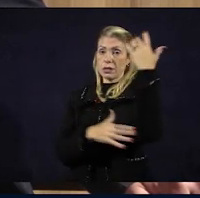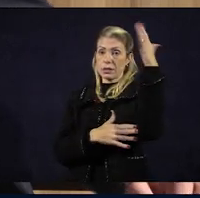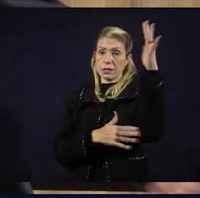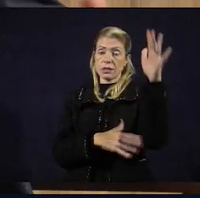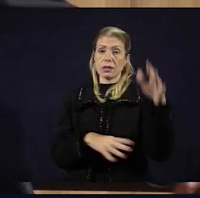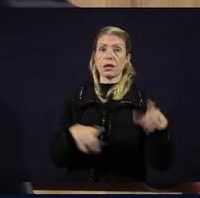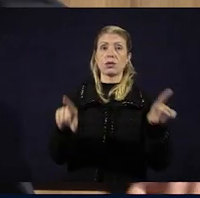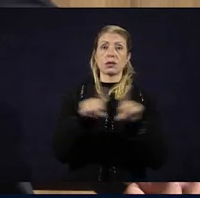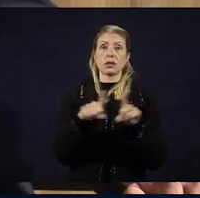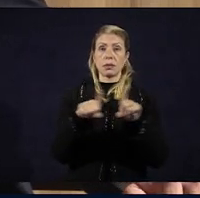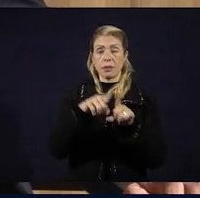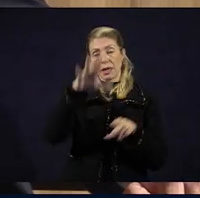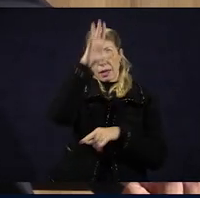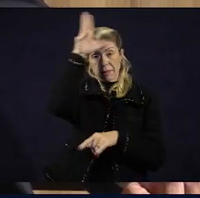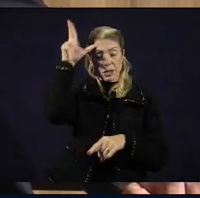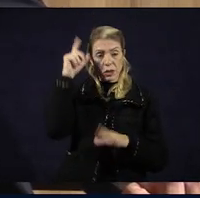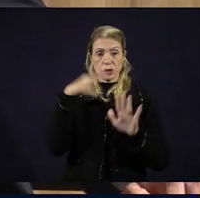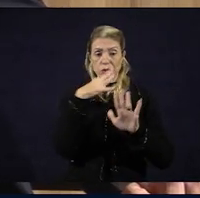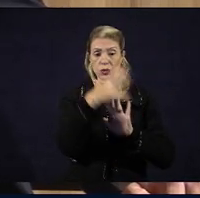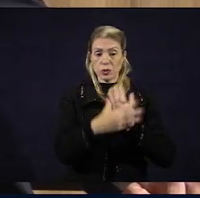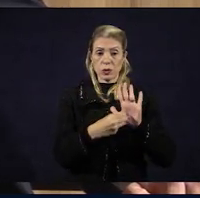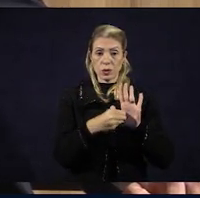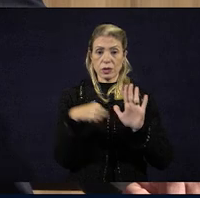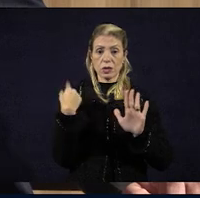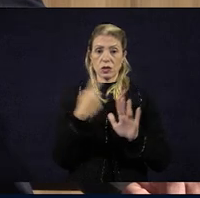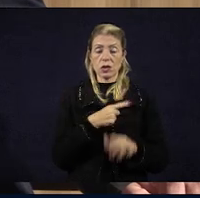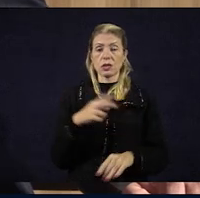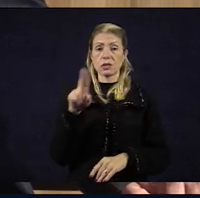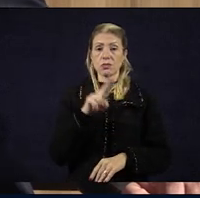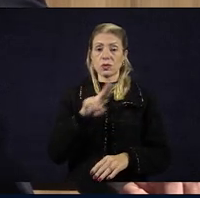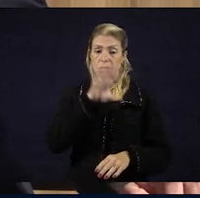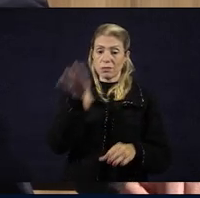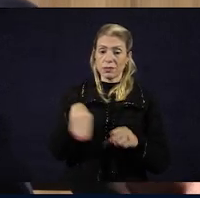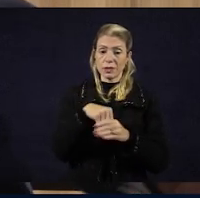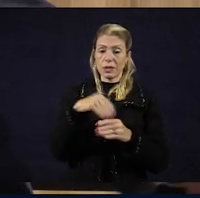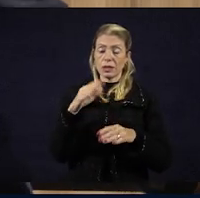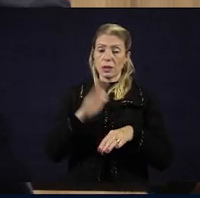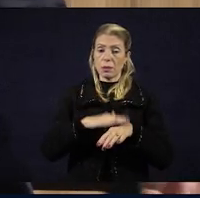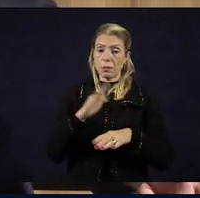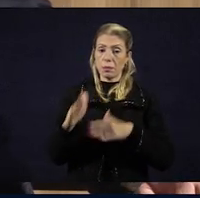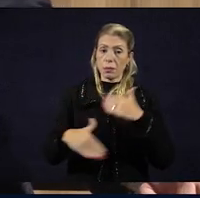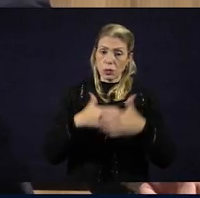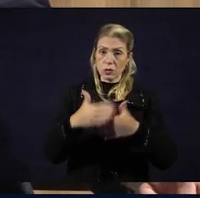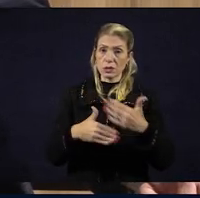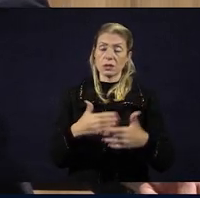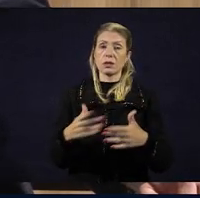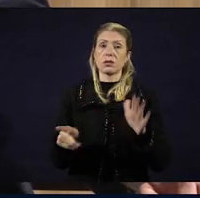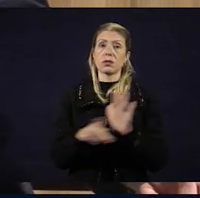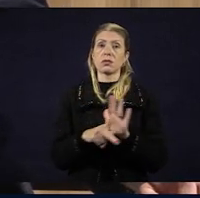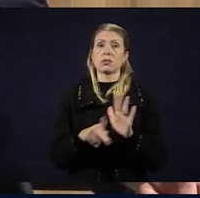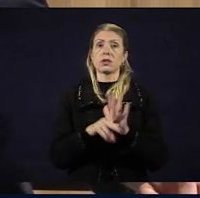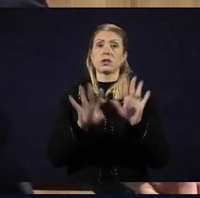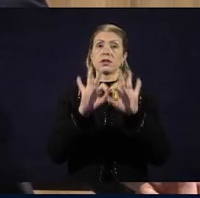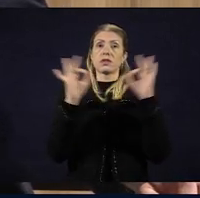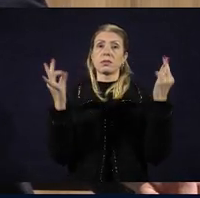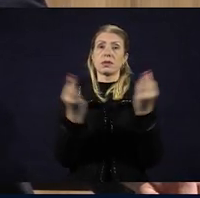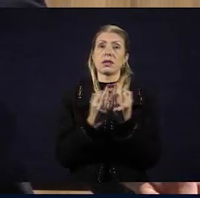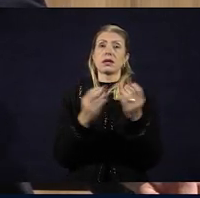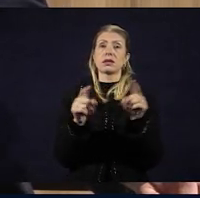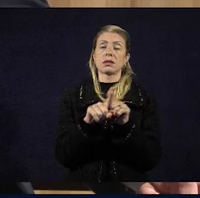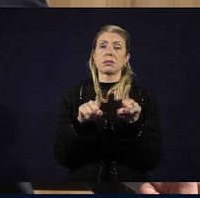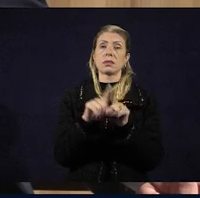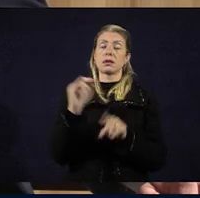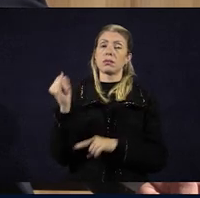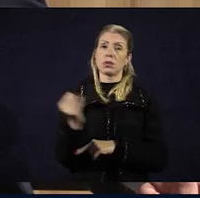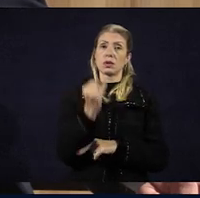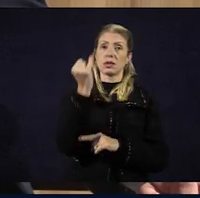bioma Amazônica é onde a gente está inserido na produção como um todo a parte de financiamento de agricultores familiares é muito importante para